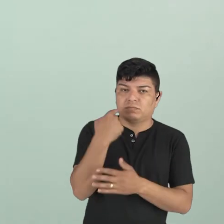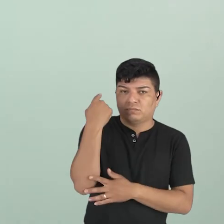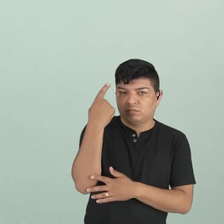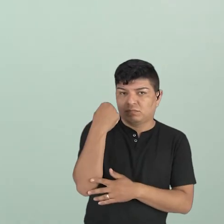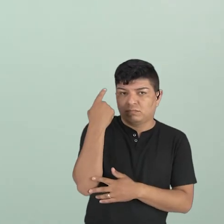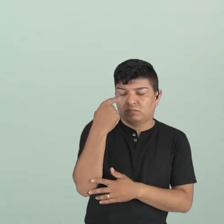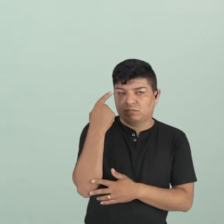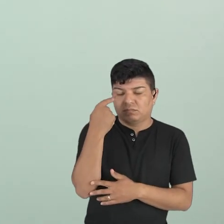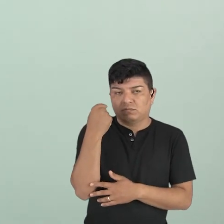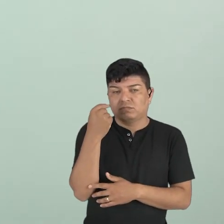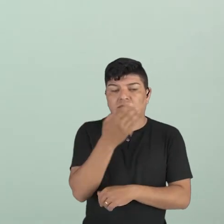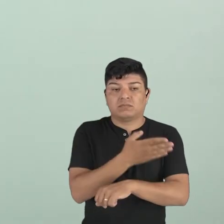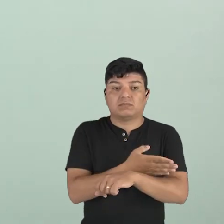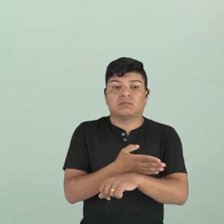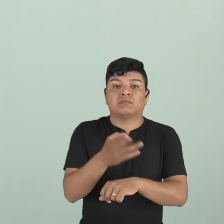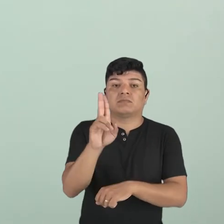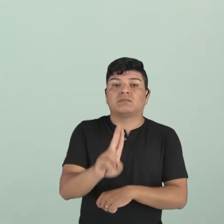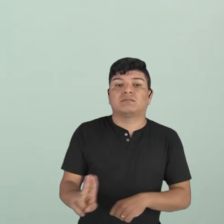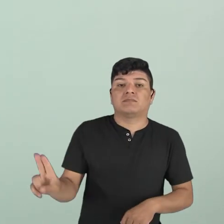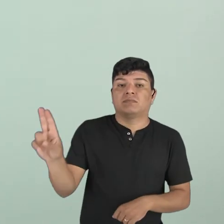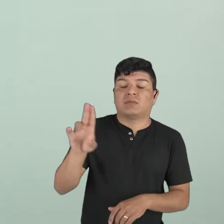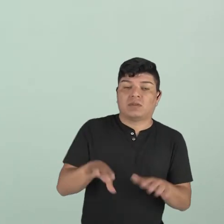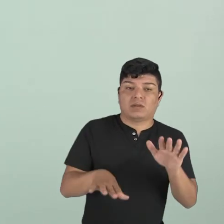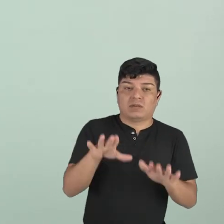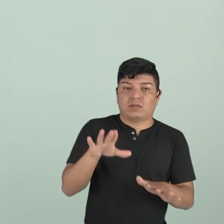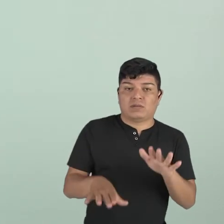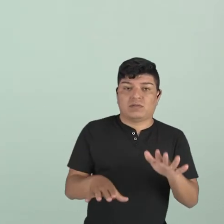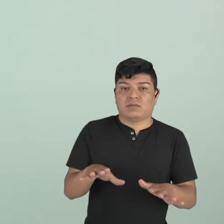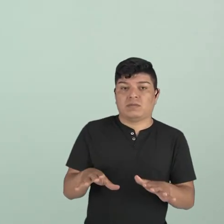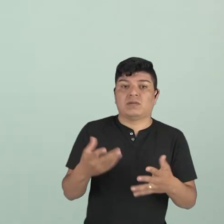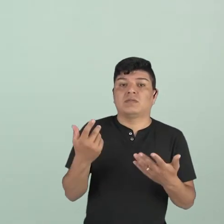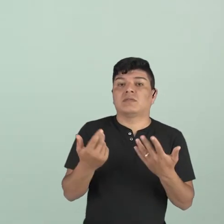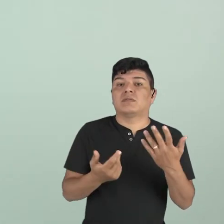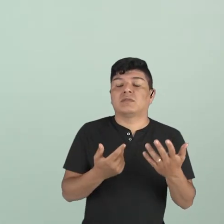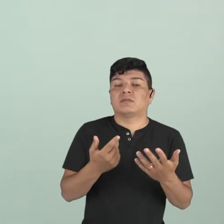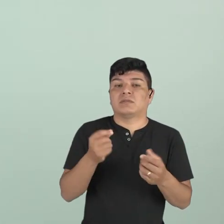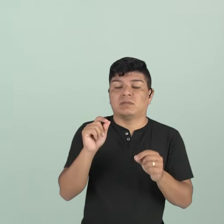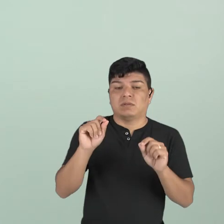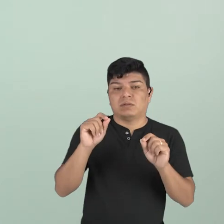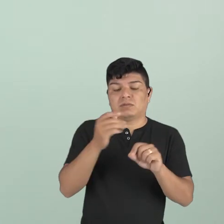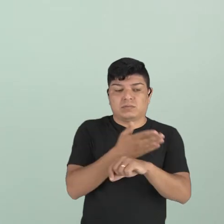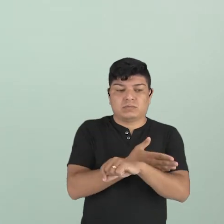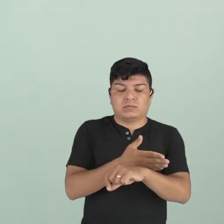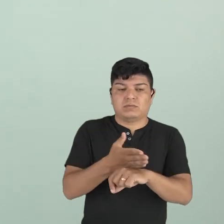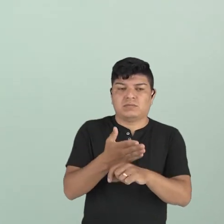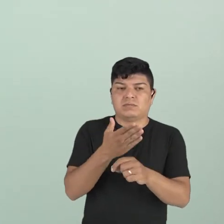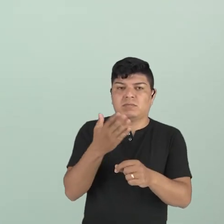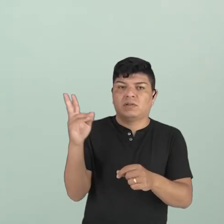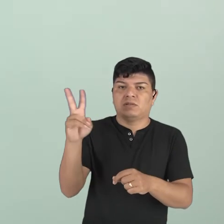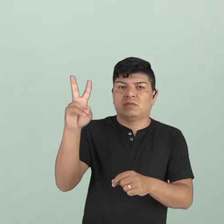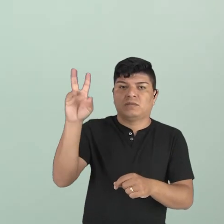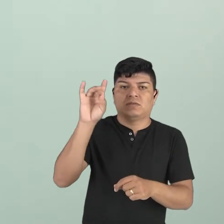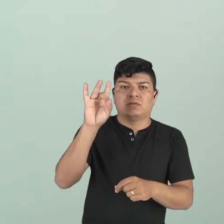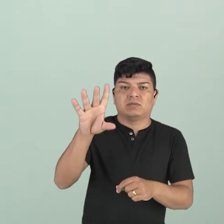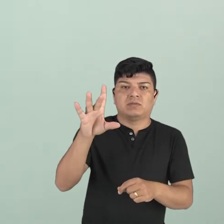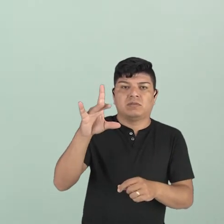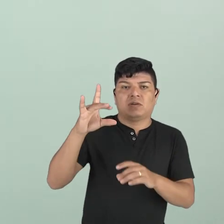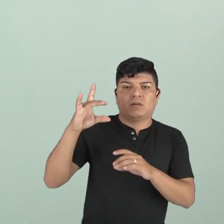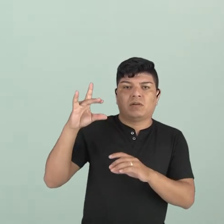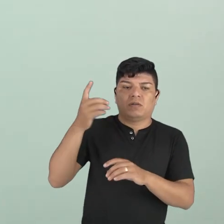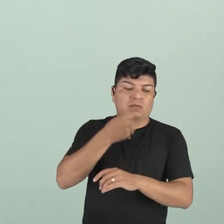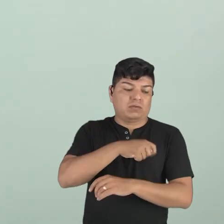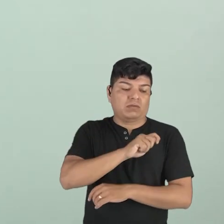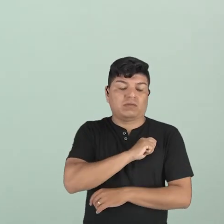né? O que costumava se trabalhar? Geralmente, né, a grade curricular do espanhol, ela costumava valorizar muito a cultura da